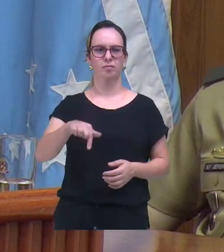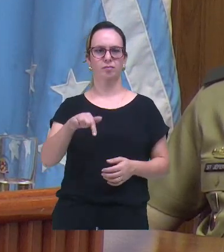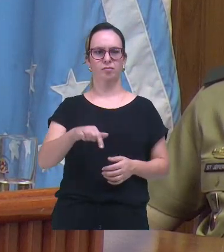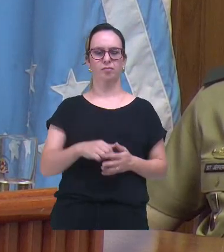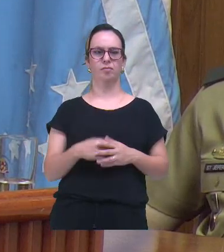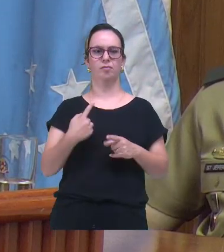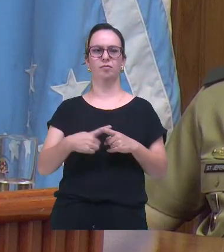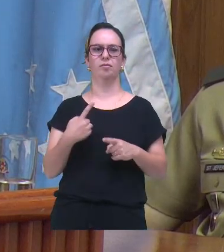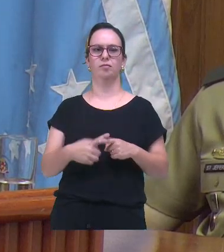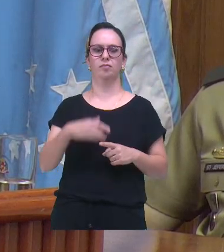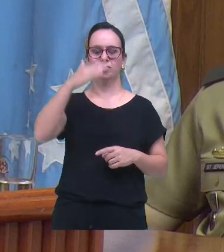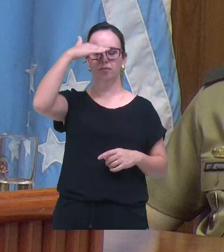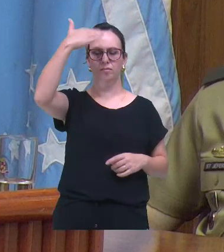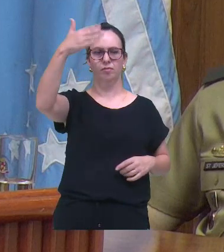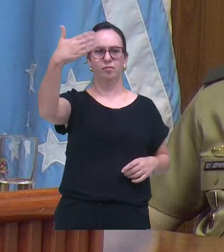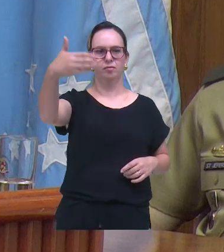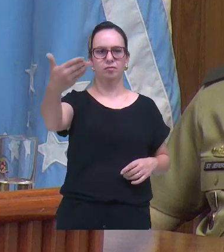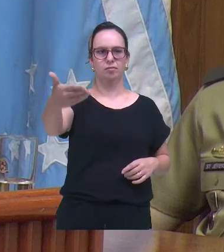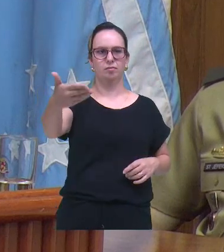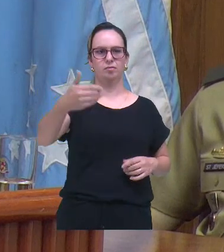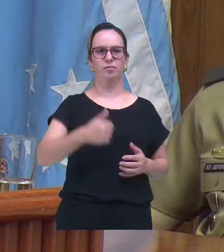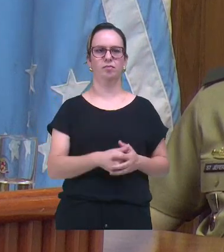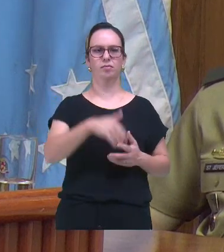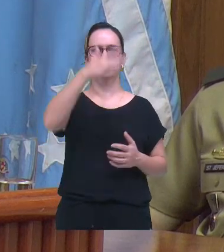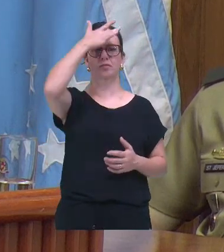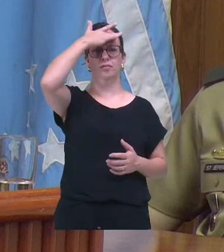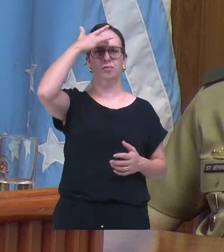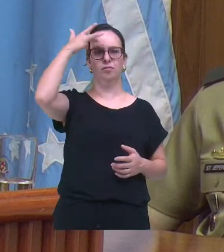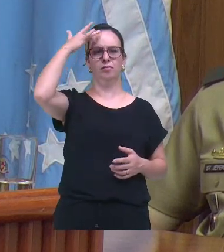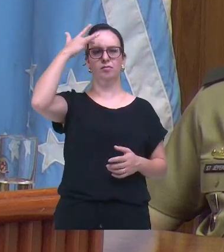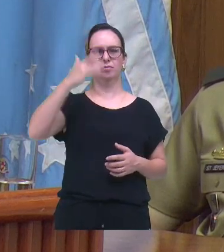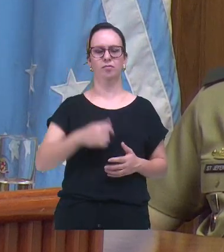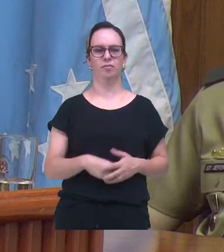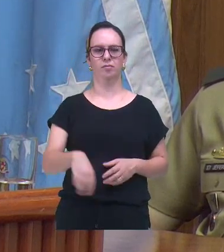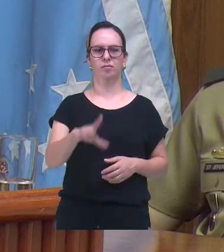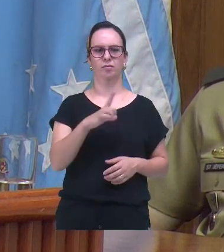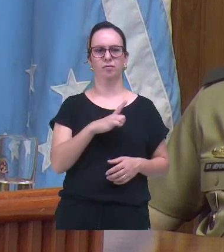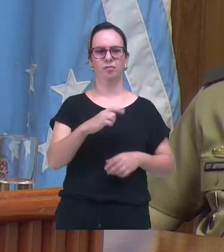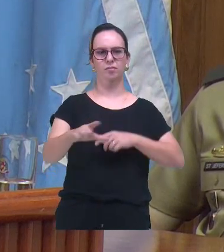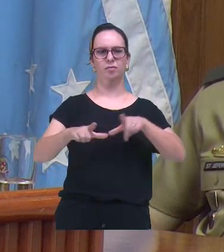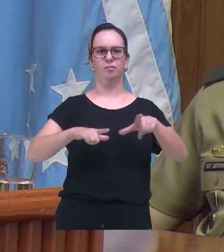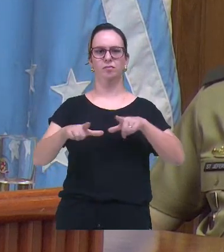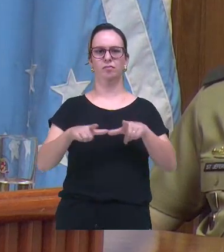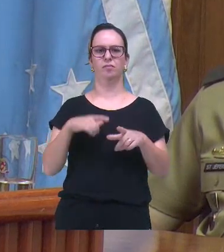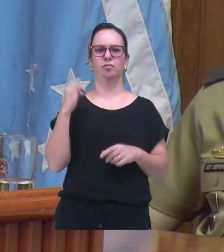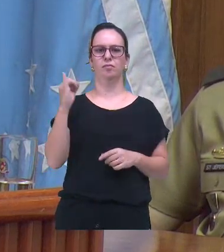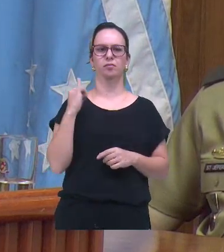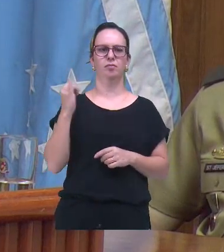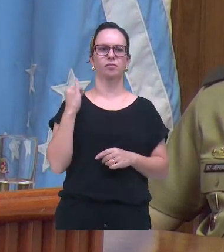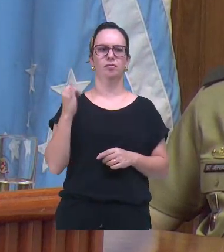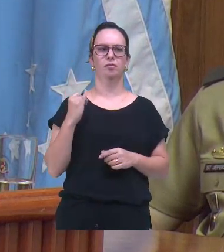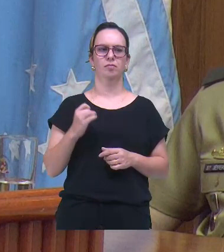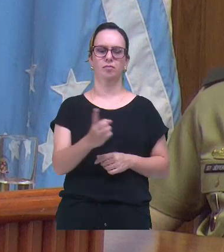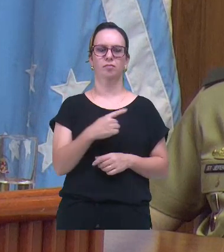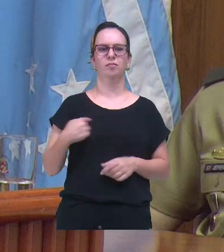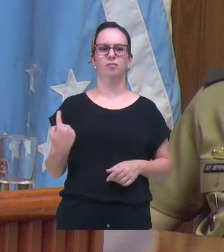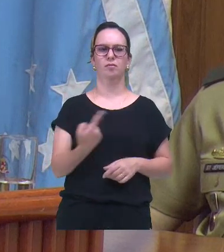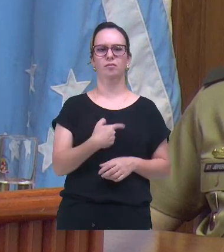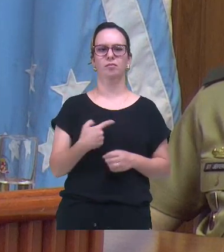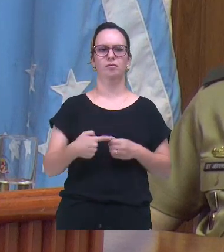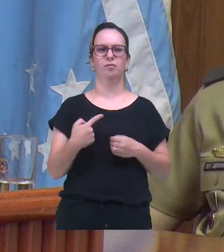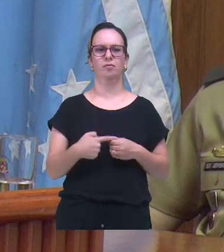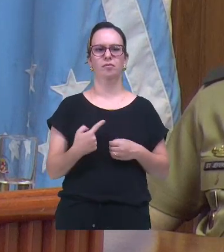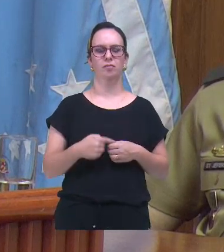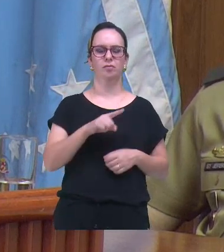estamos homenageando pessoas que têm um trabalho relevante em nossa cidade.